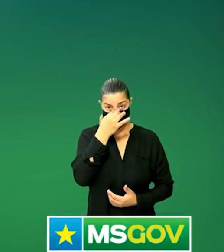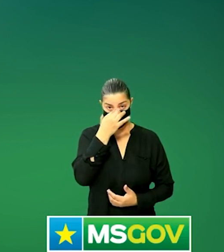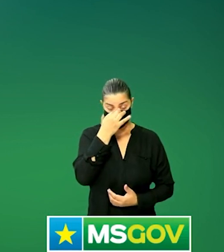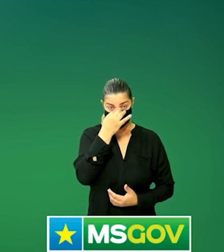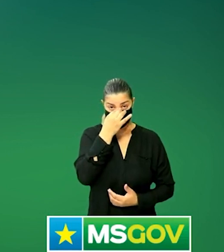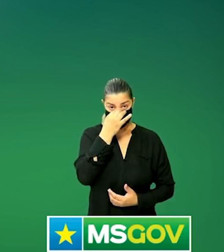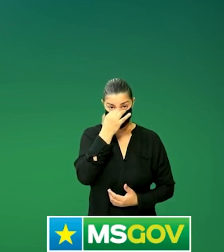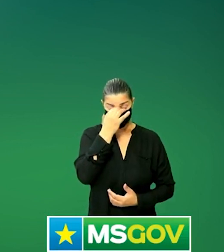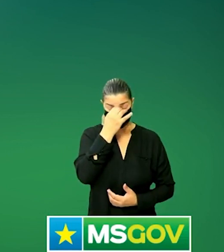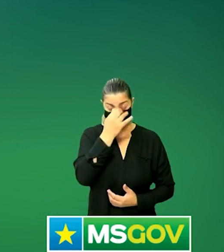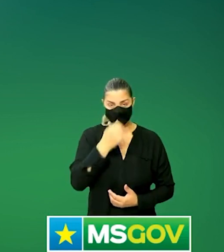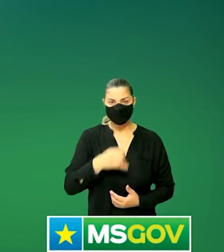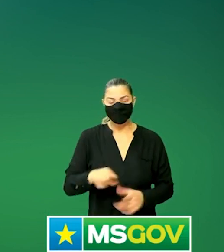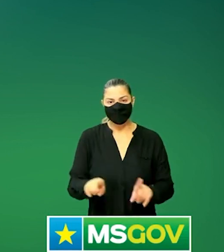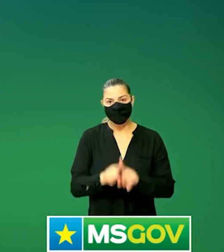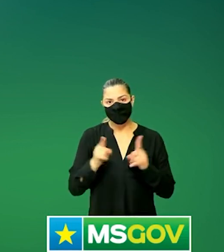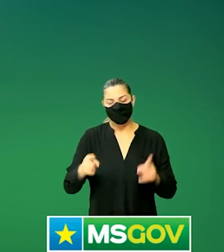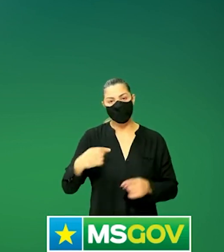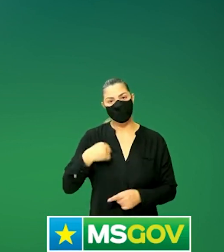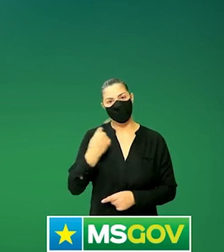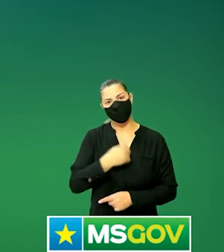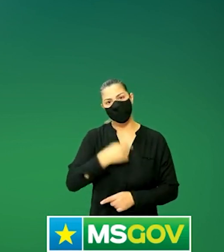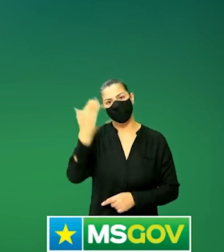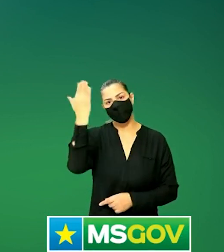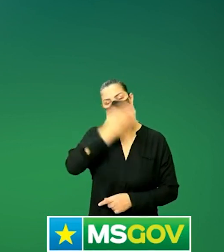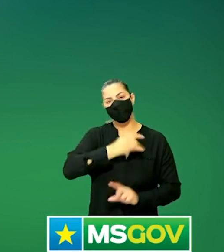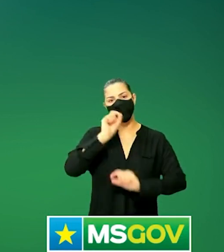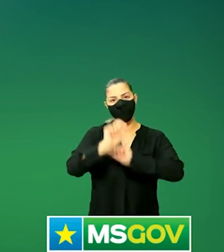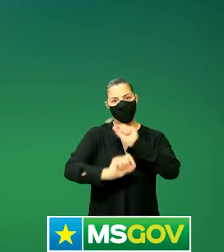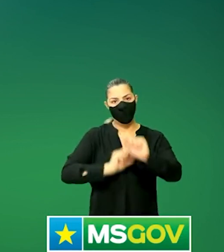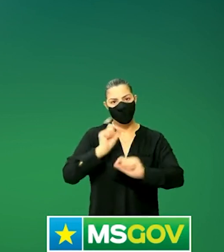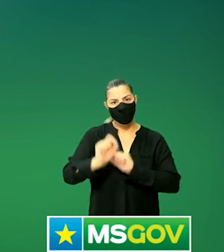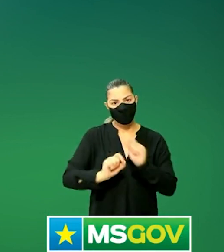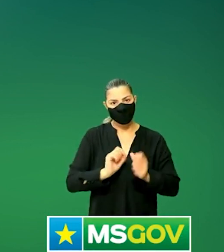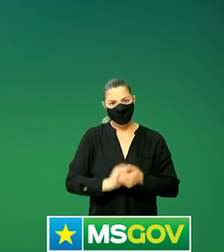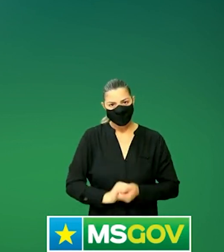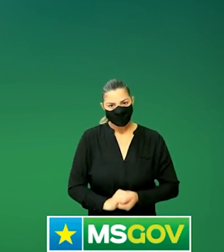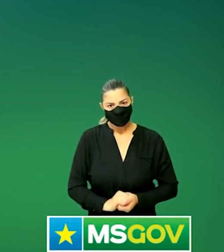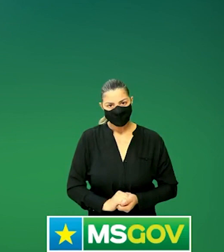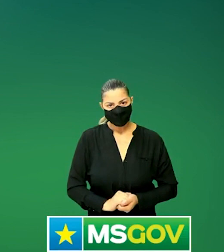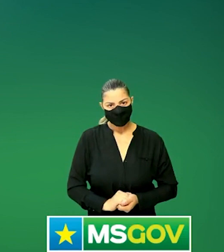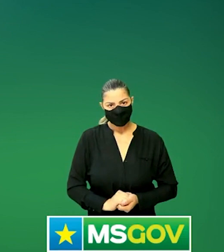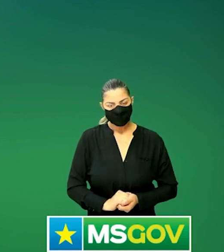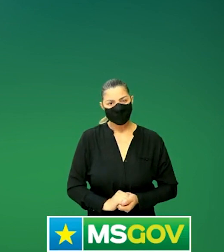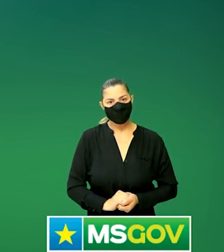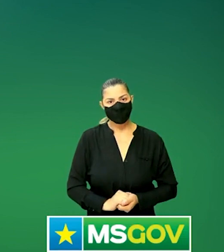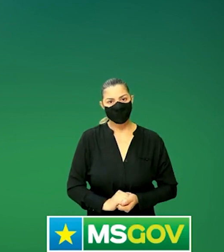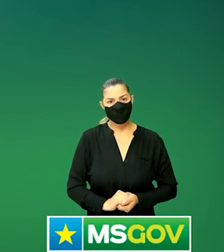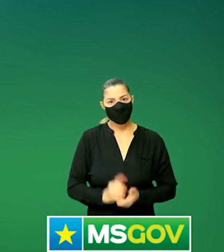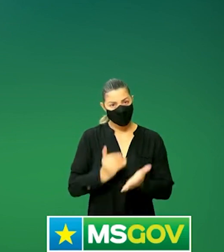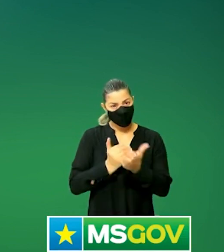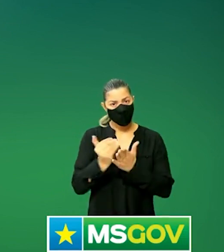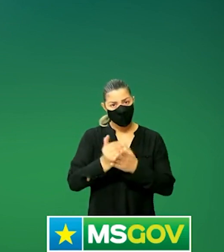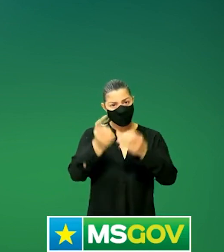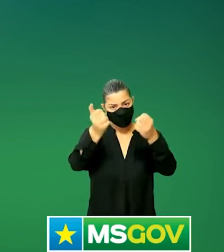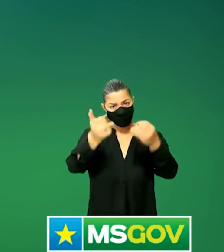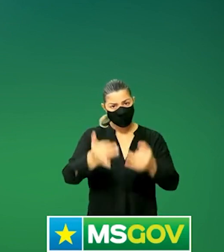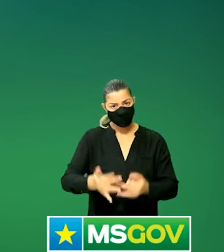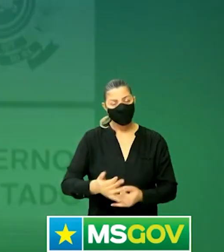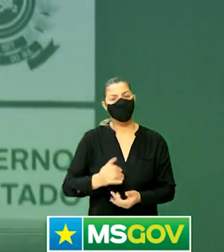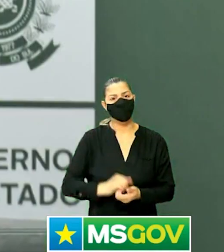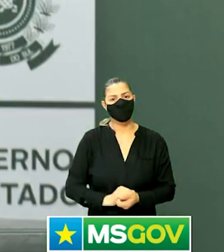dose mas a gente tá demonstrando o estudo tá mostrando que aquele que ele falamos no início é